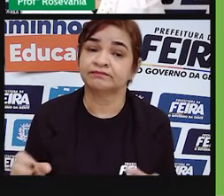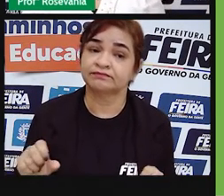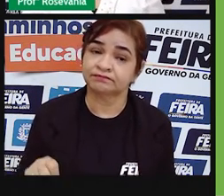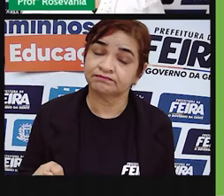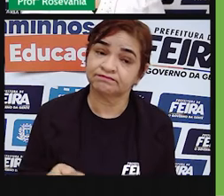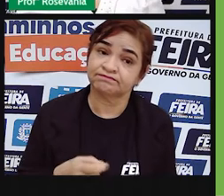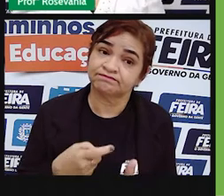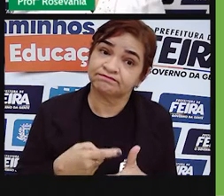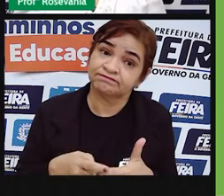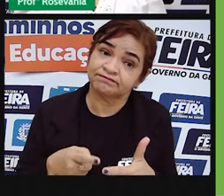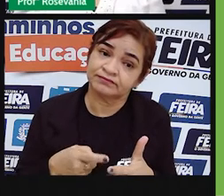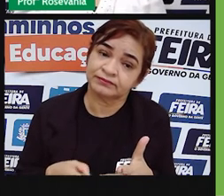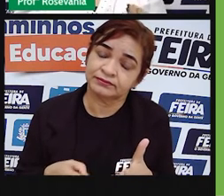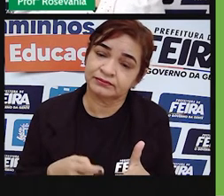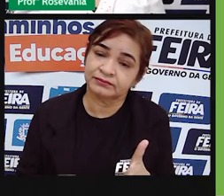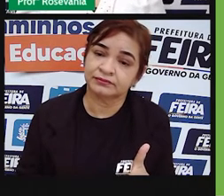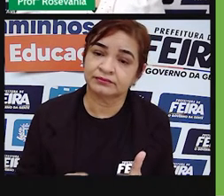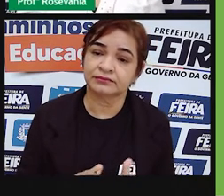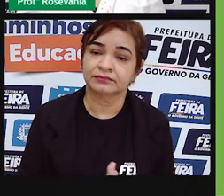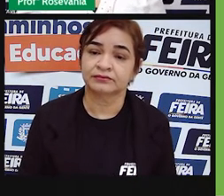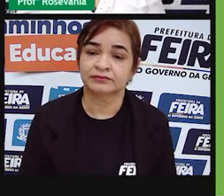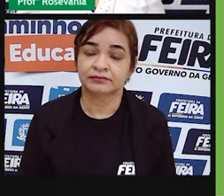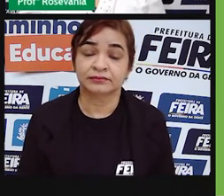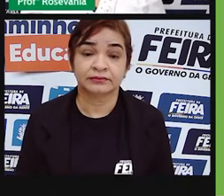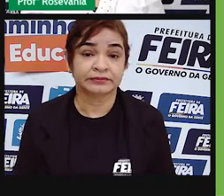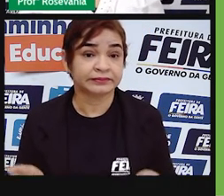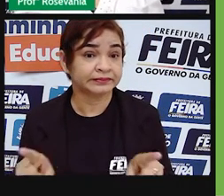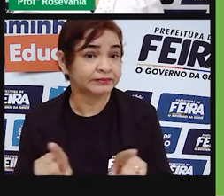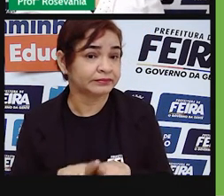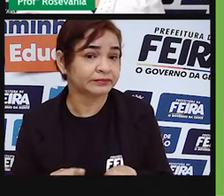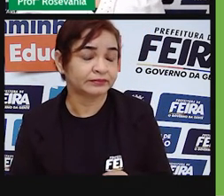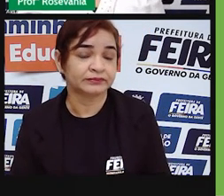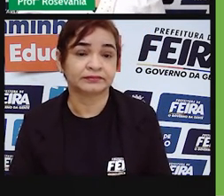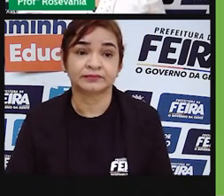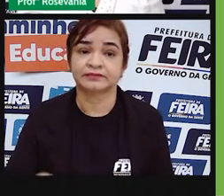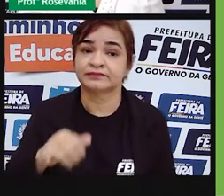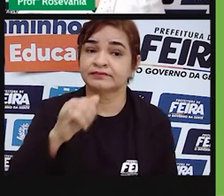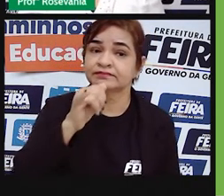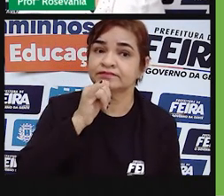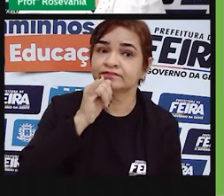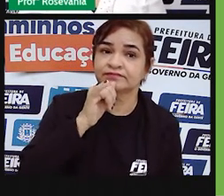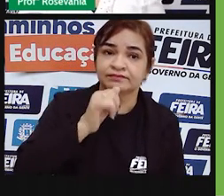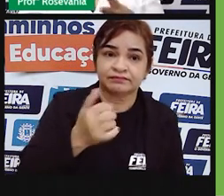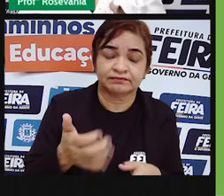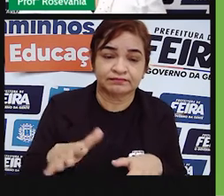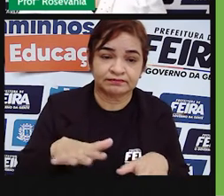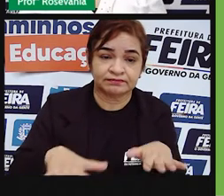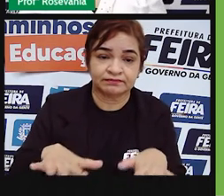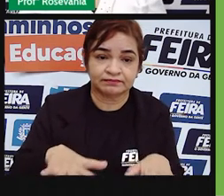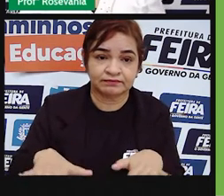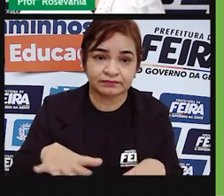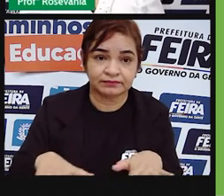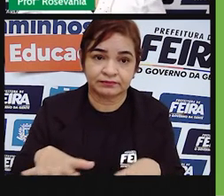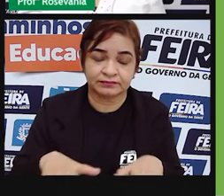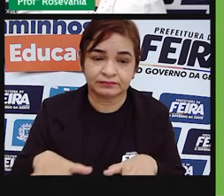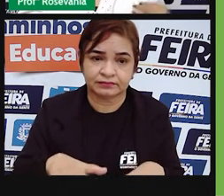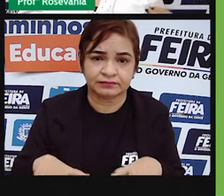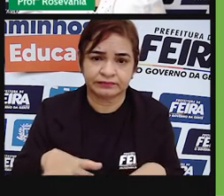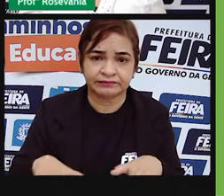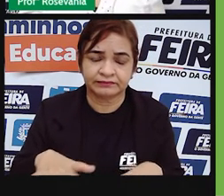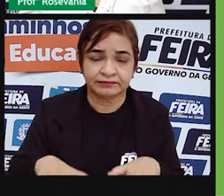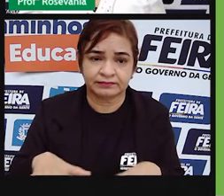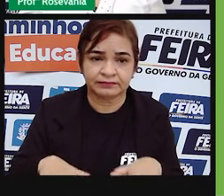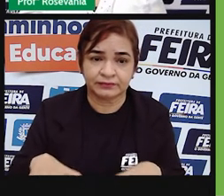cheia de problemas, né? E as catástrofes naturais, a exemplo, né, de terremotos, aí na imagem está mostrando, né,